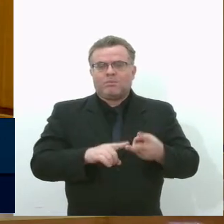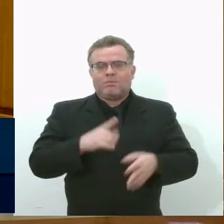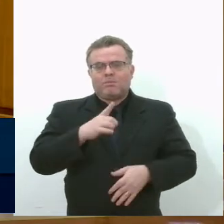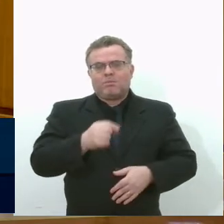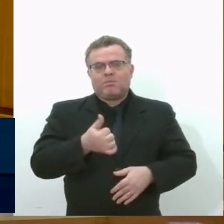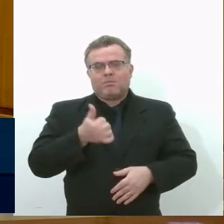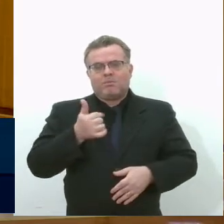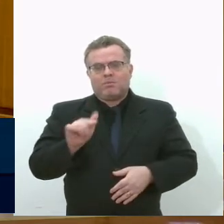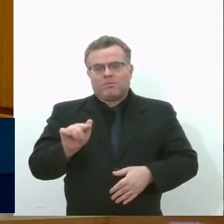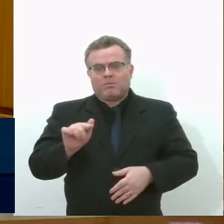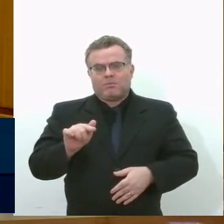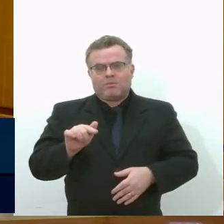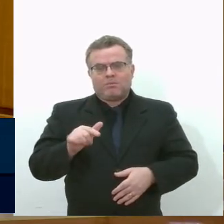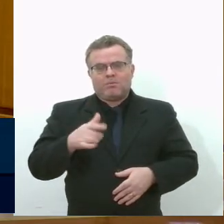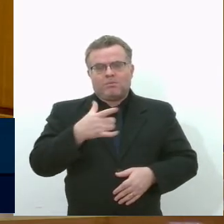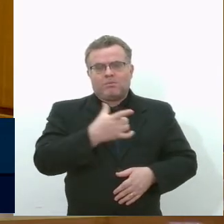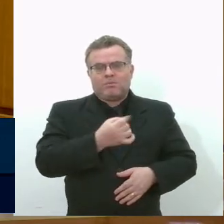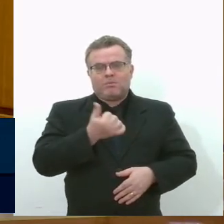2017,